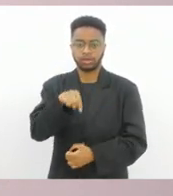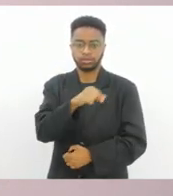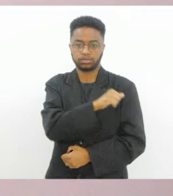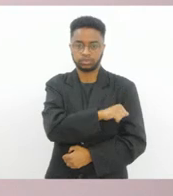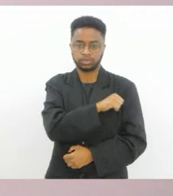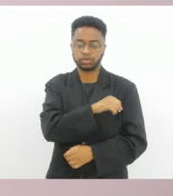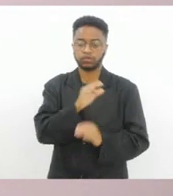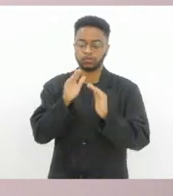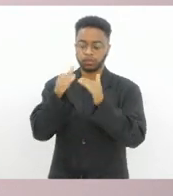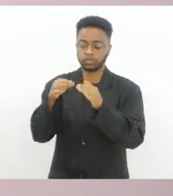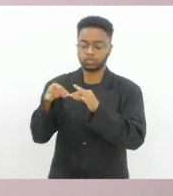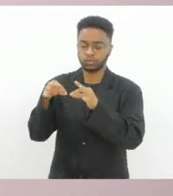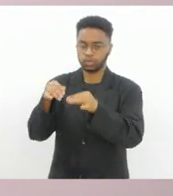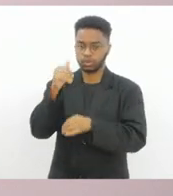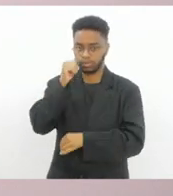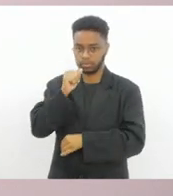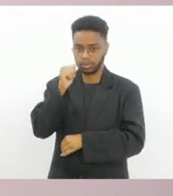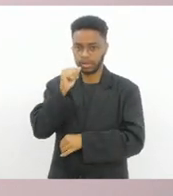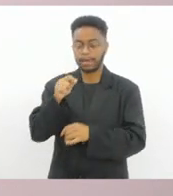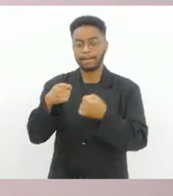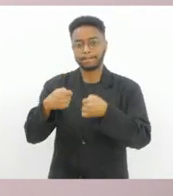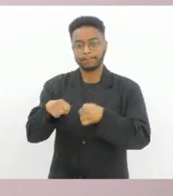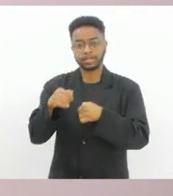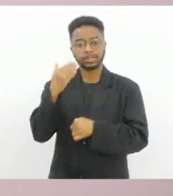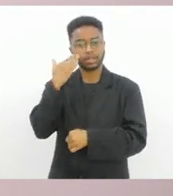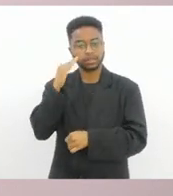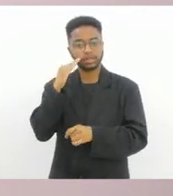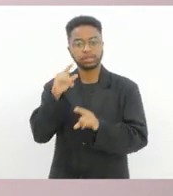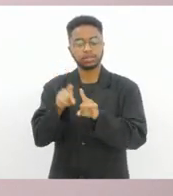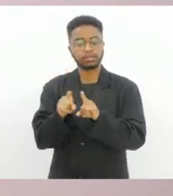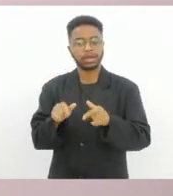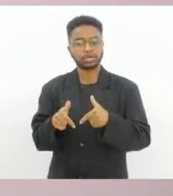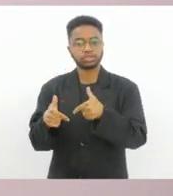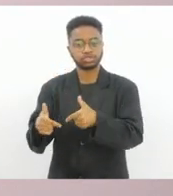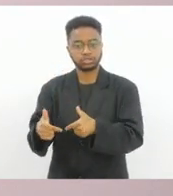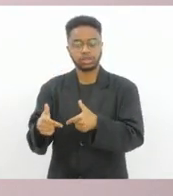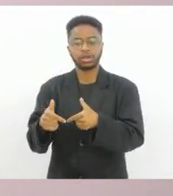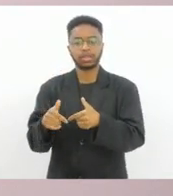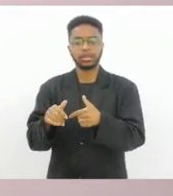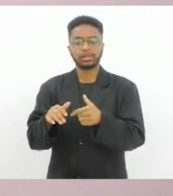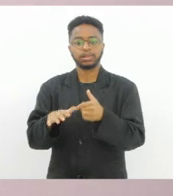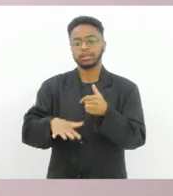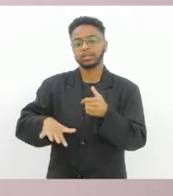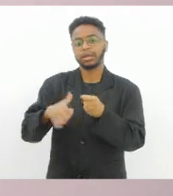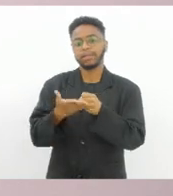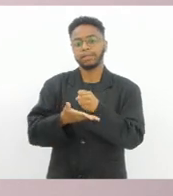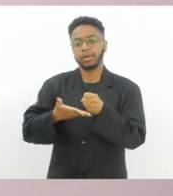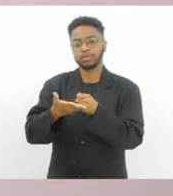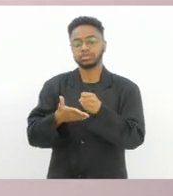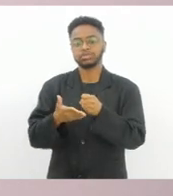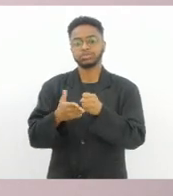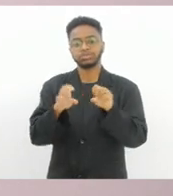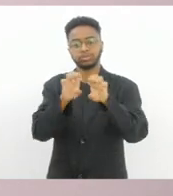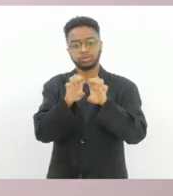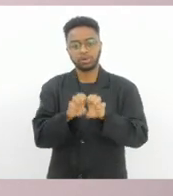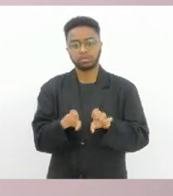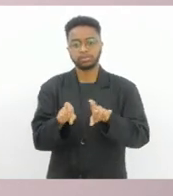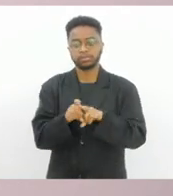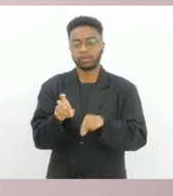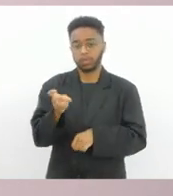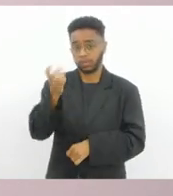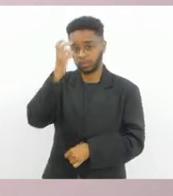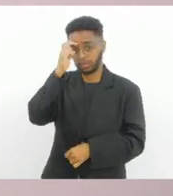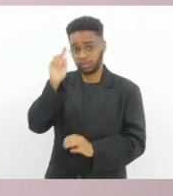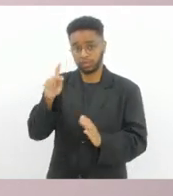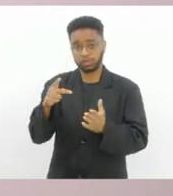e meninas, precisamos reconhecer e enfrentar as raízes culturais e estruturais que perpetuam a violência sexual, que tanto